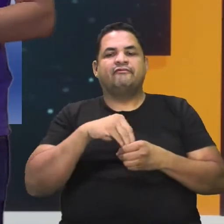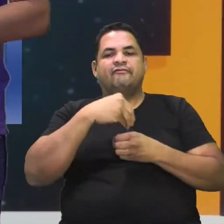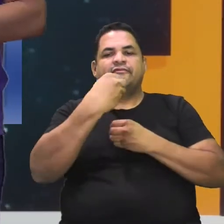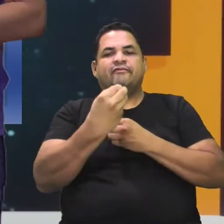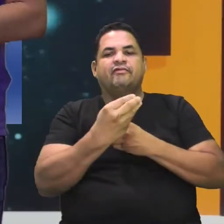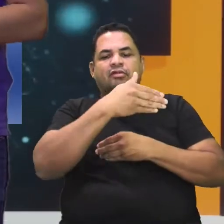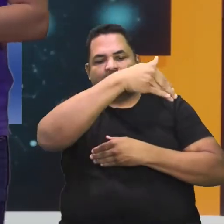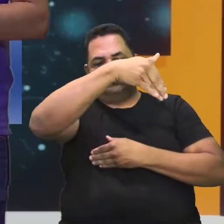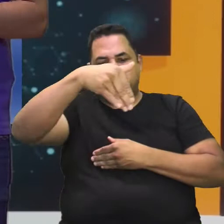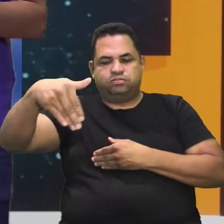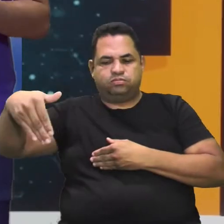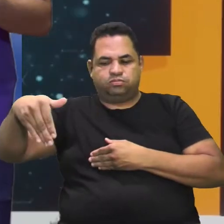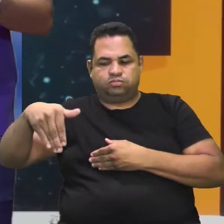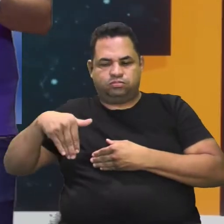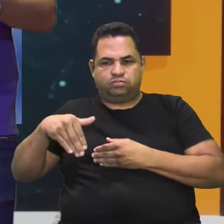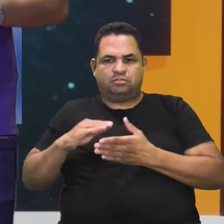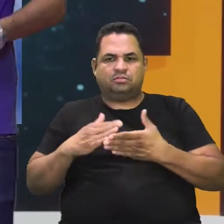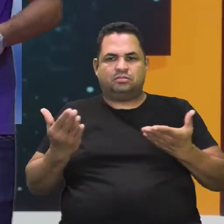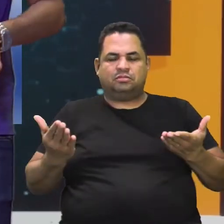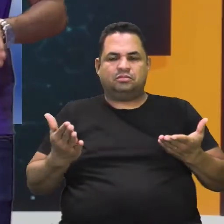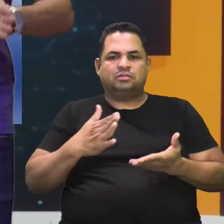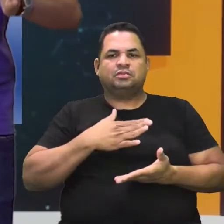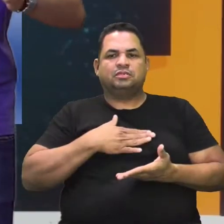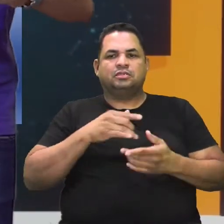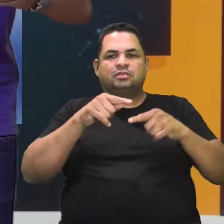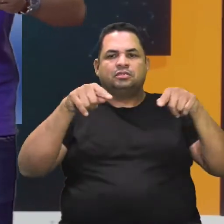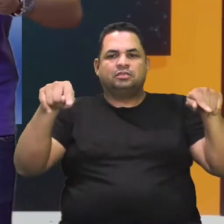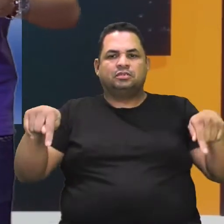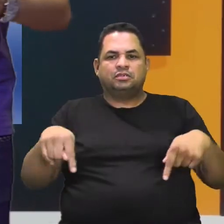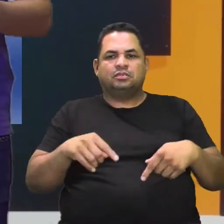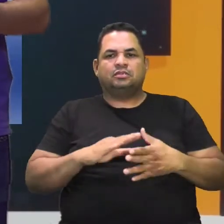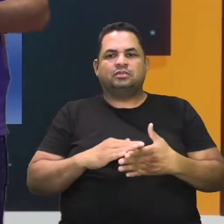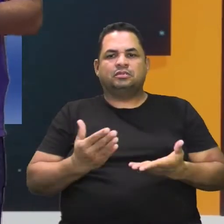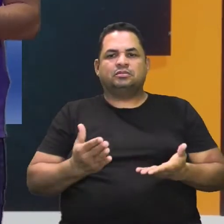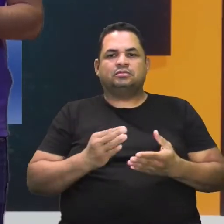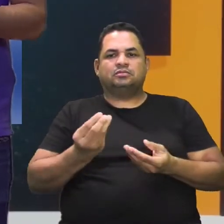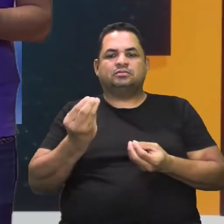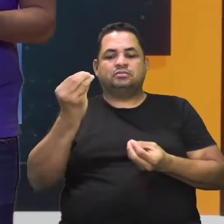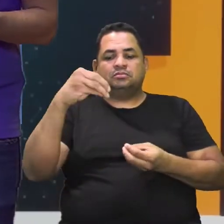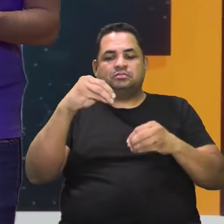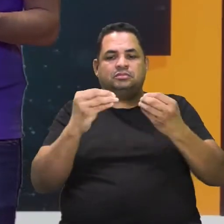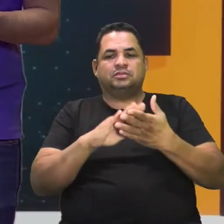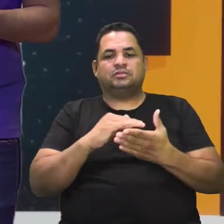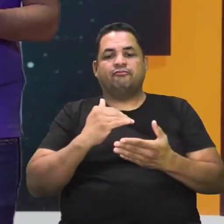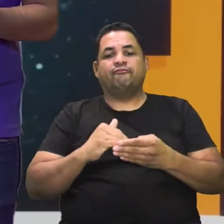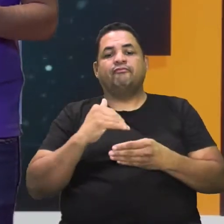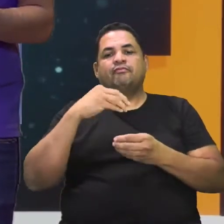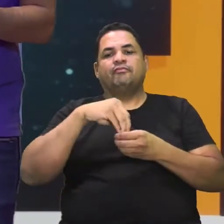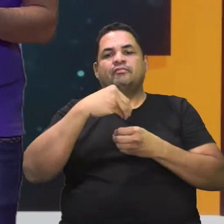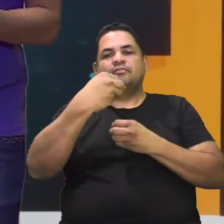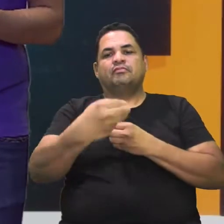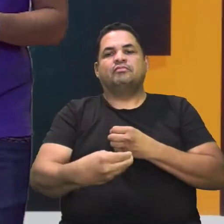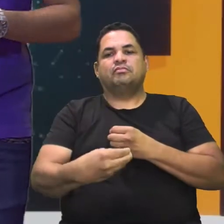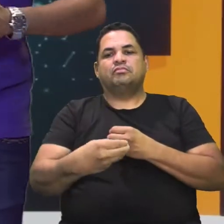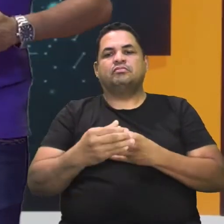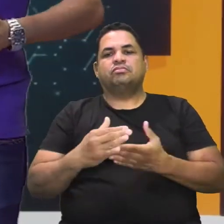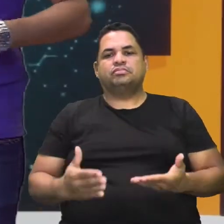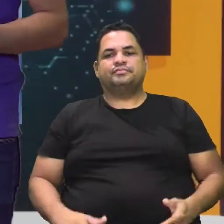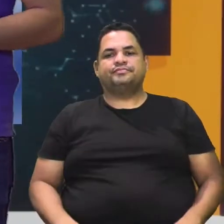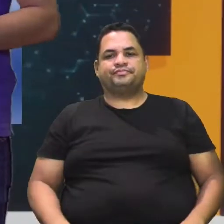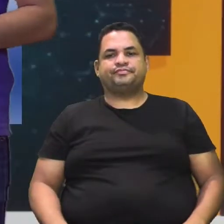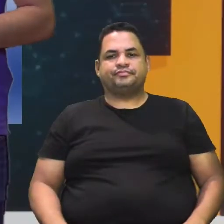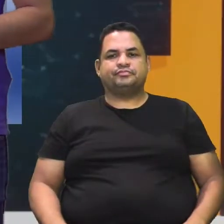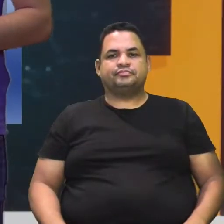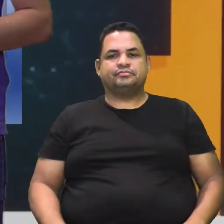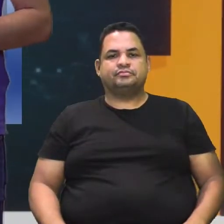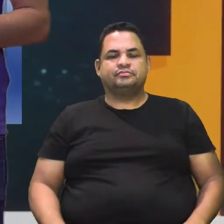muro. Esse pé de árvore, por mais que esteja na minha área, no meu terreno, eu plantei fora do muro. Ele está externo à